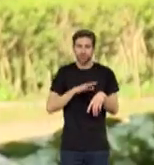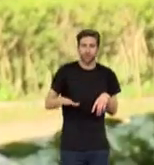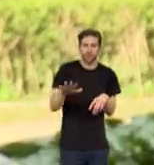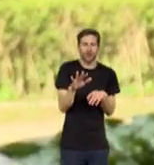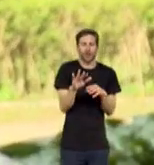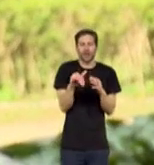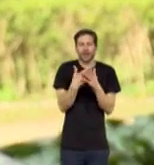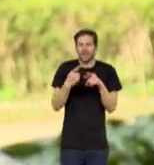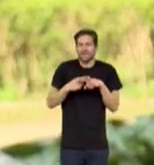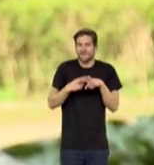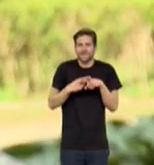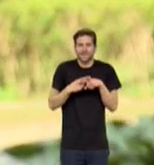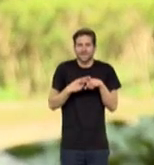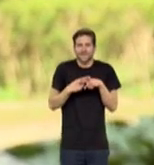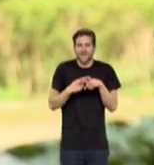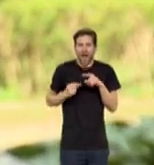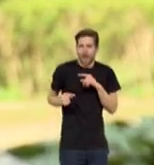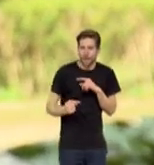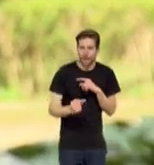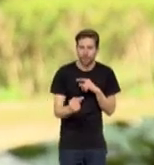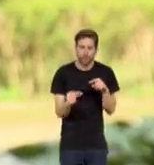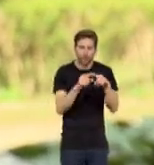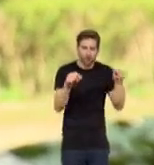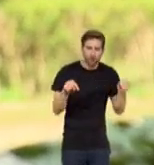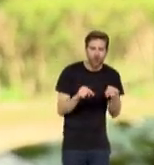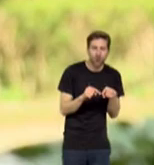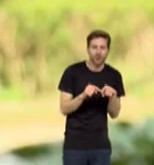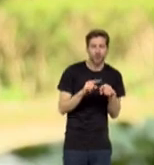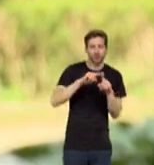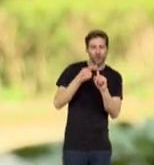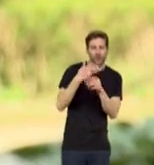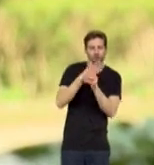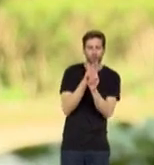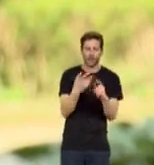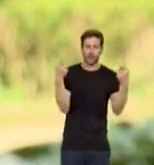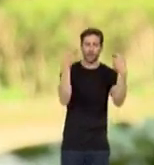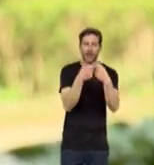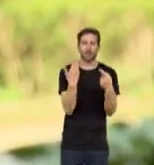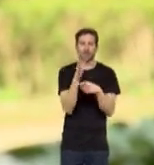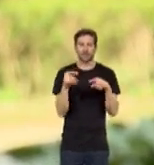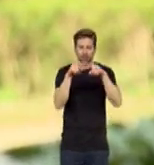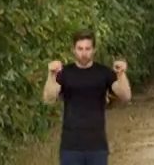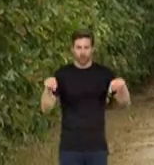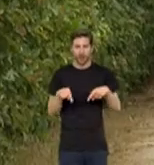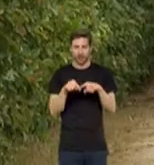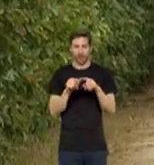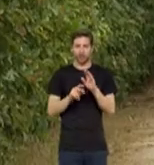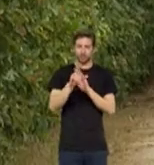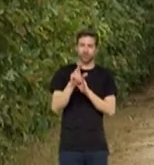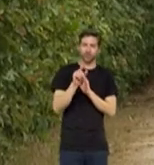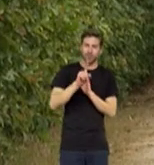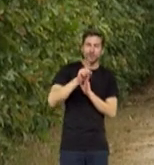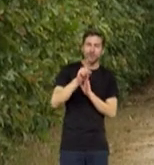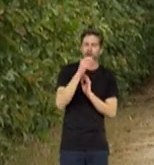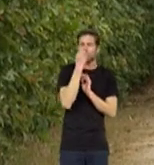de facto seduz sempre, mas há espaços em que ele é particularmente bonito. Eu gosto imenso deste espaço superior,